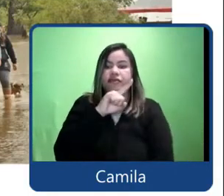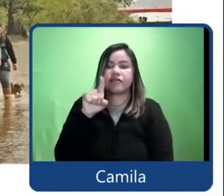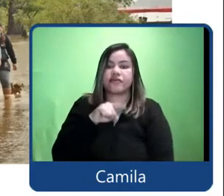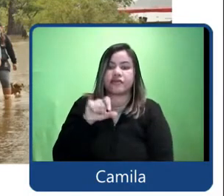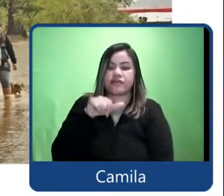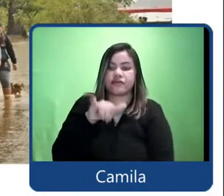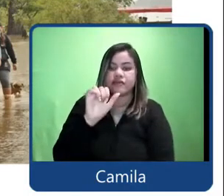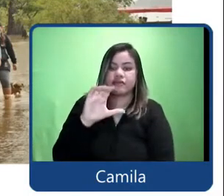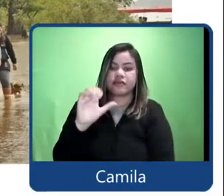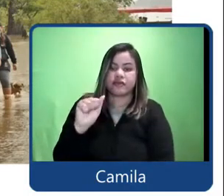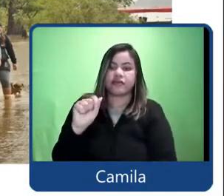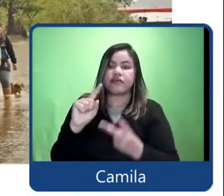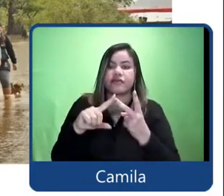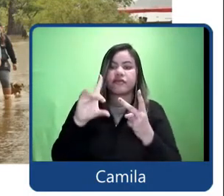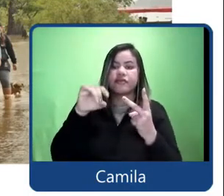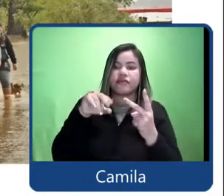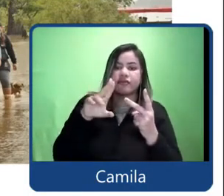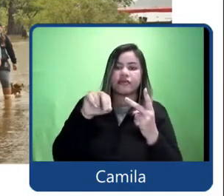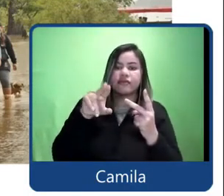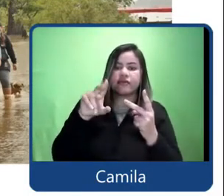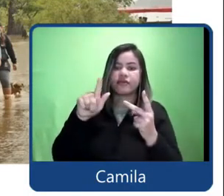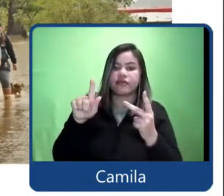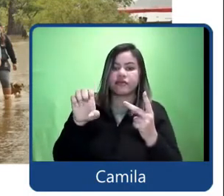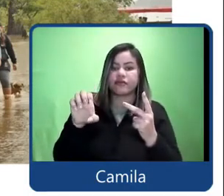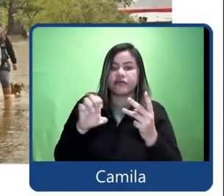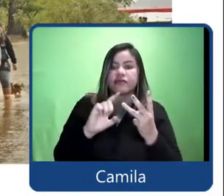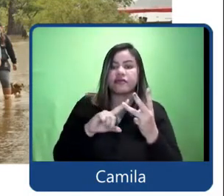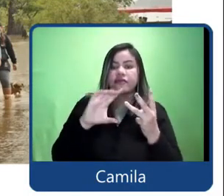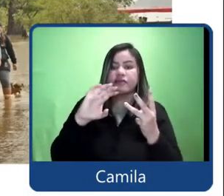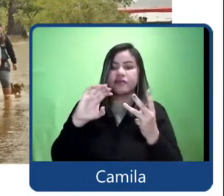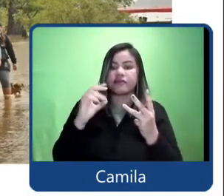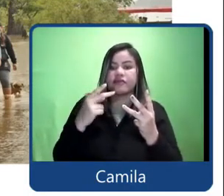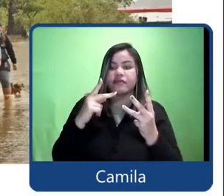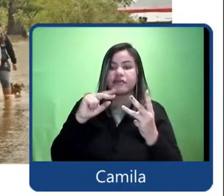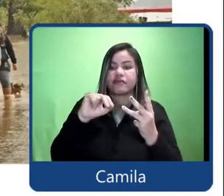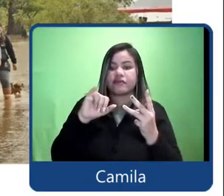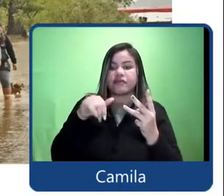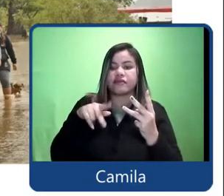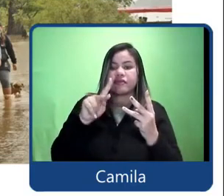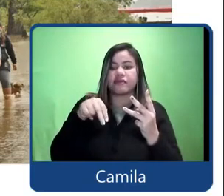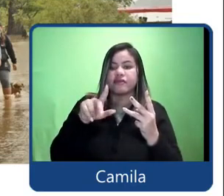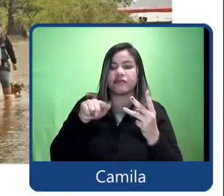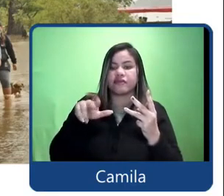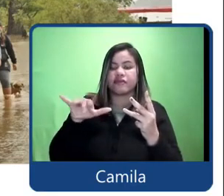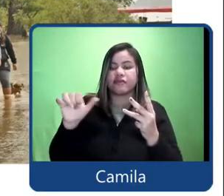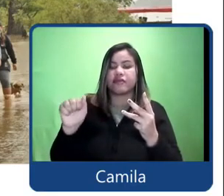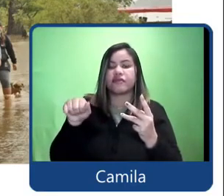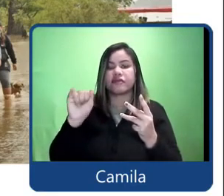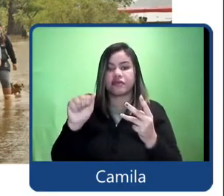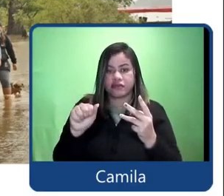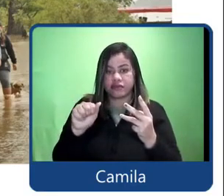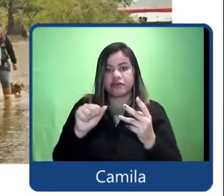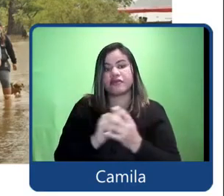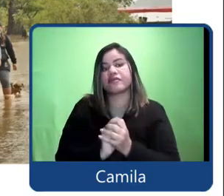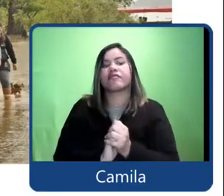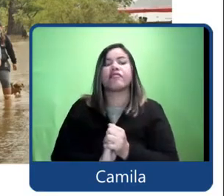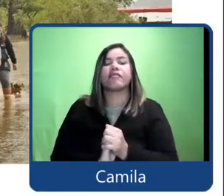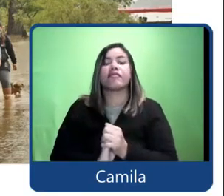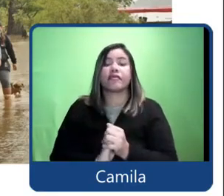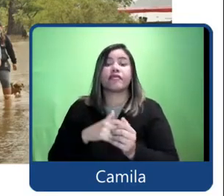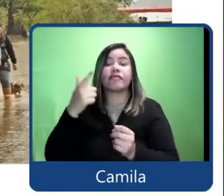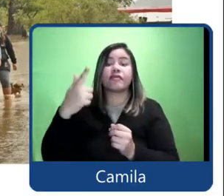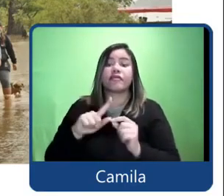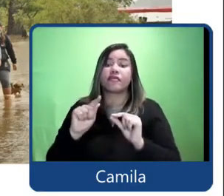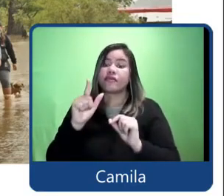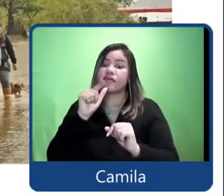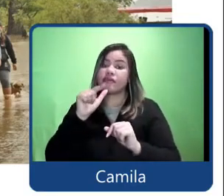chikungunya, né, e também alterações na qualidade e na quantidade de água, né, com enchentes, com